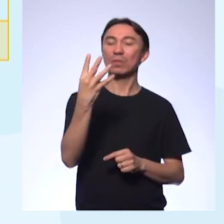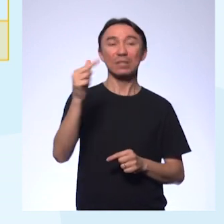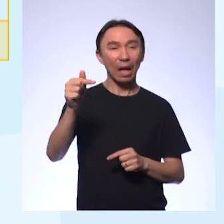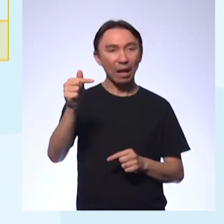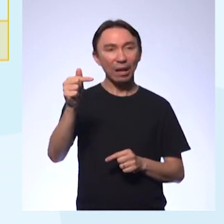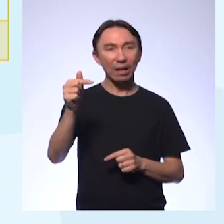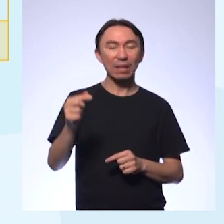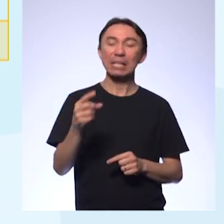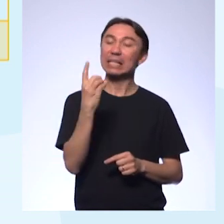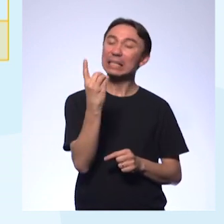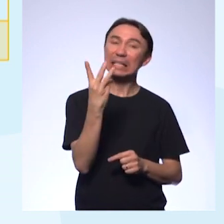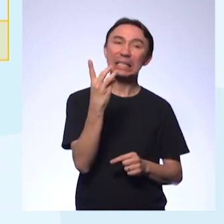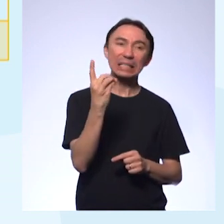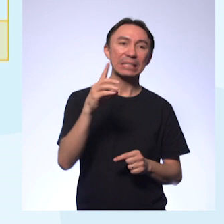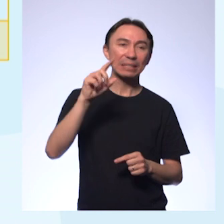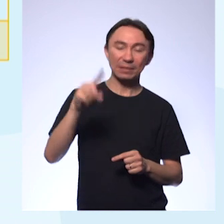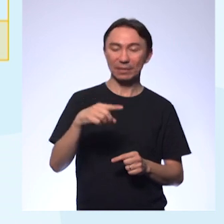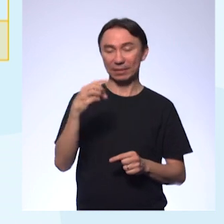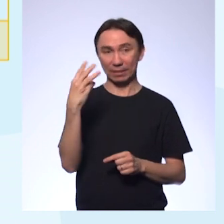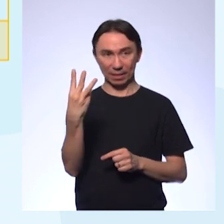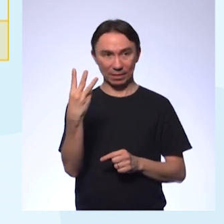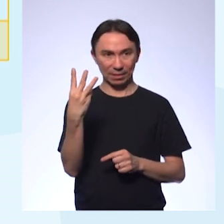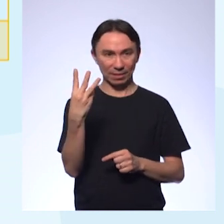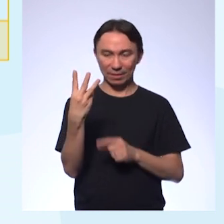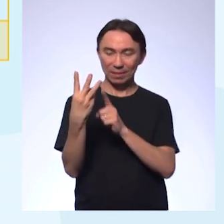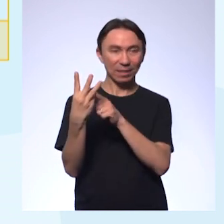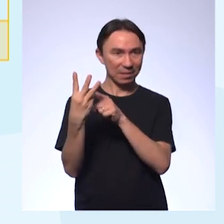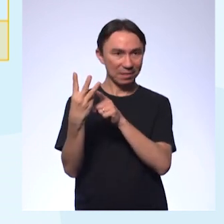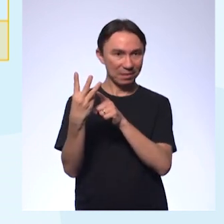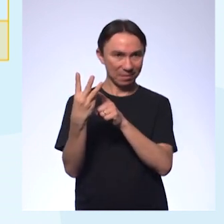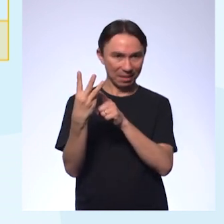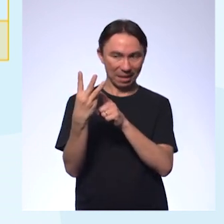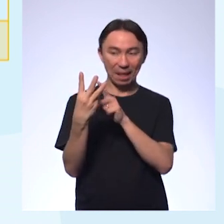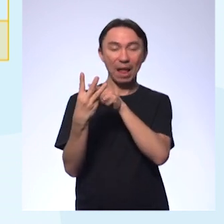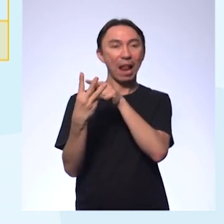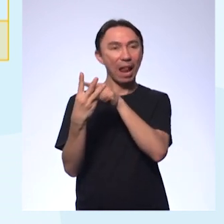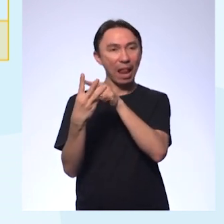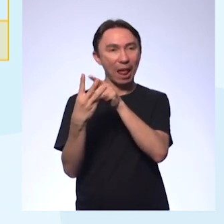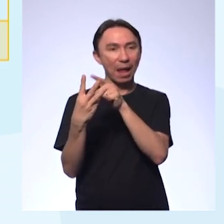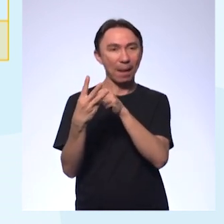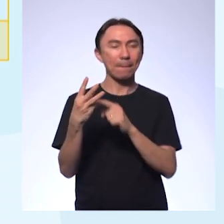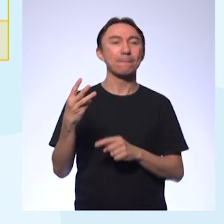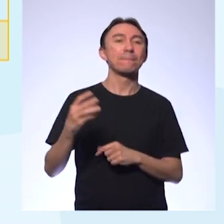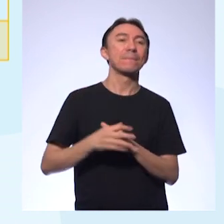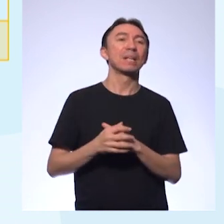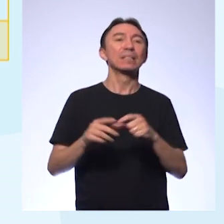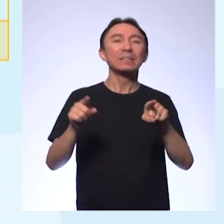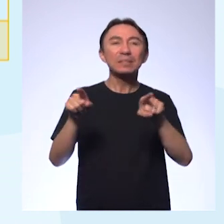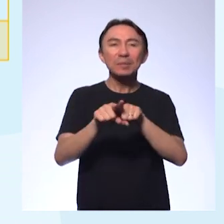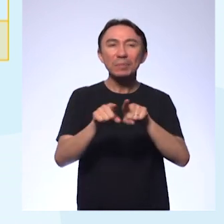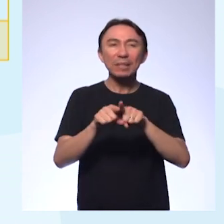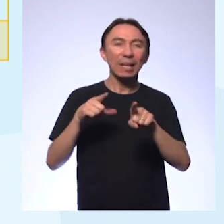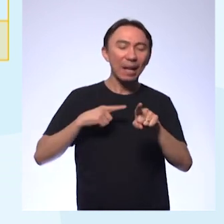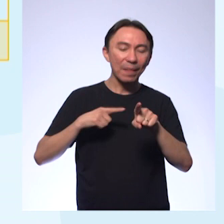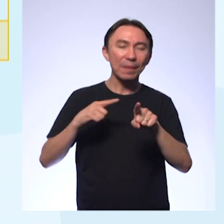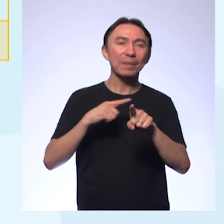já é uma temperatura de ebulição positiva, 13 graus Celsius. E a densidade também varia um pouco,